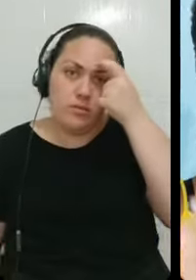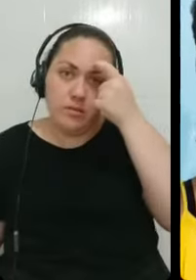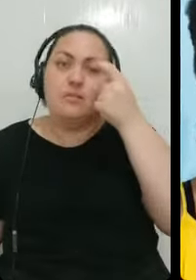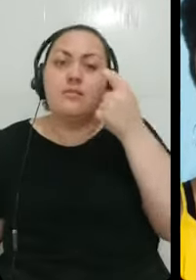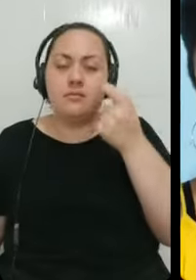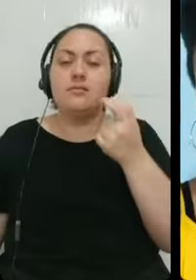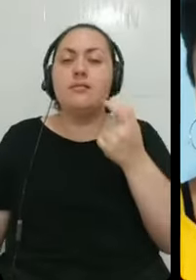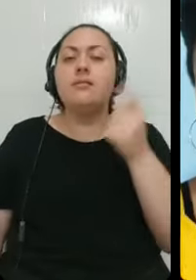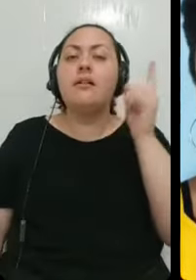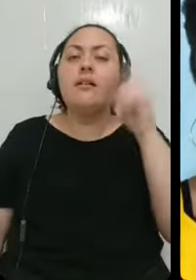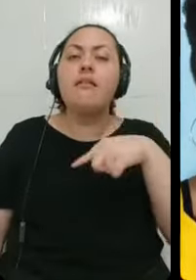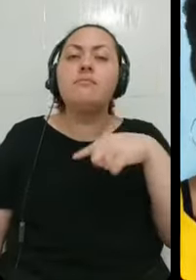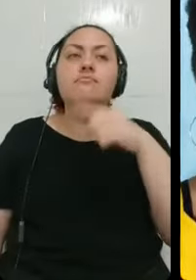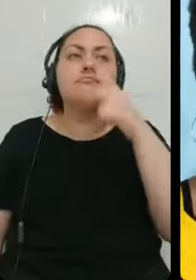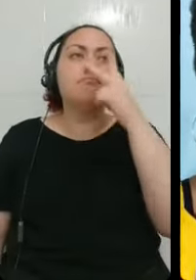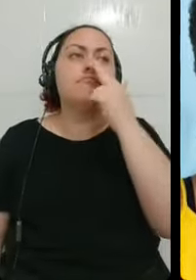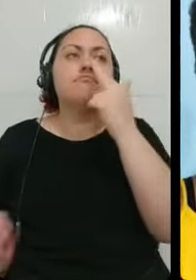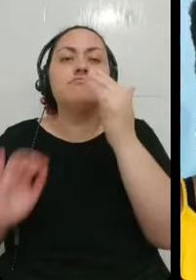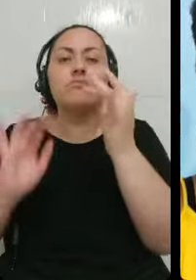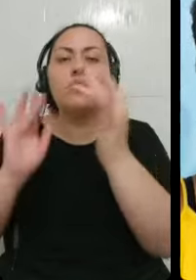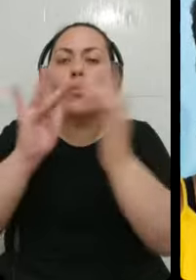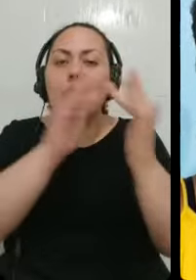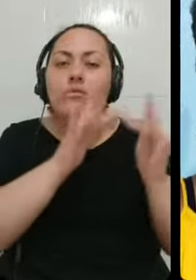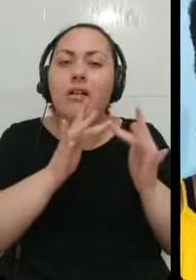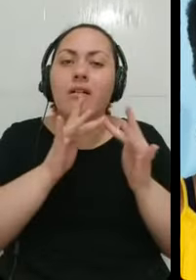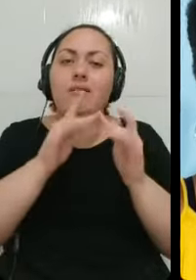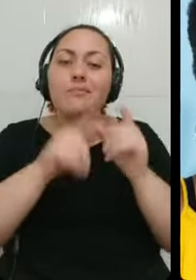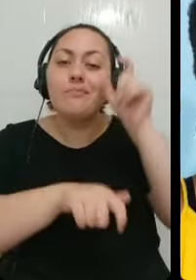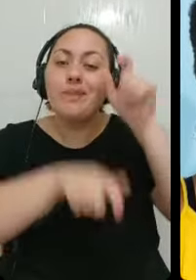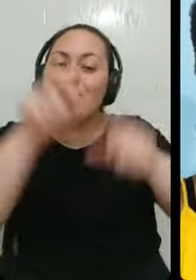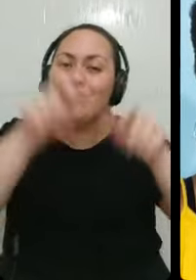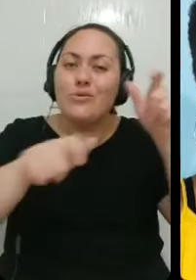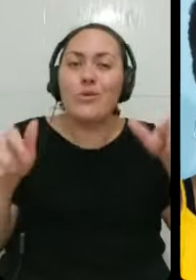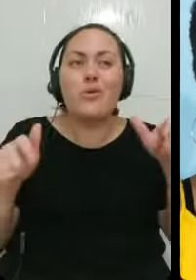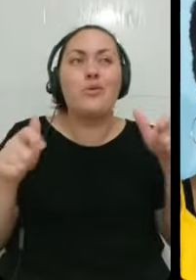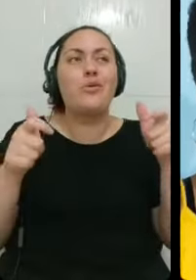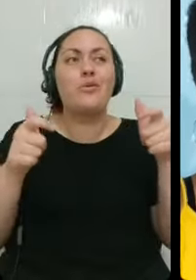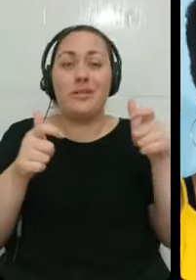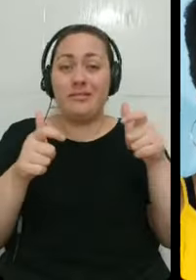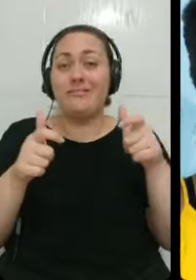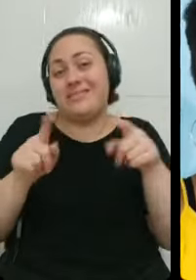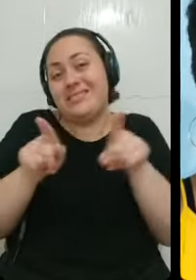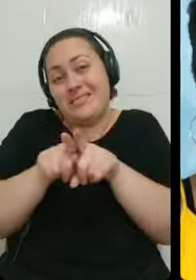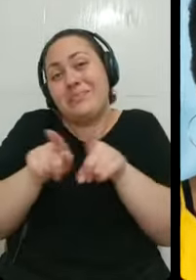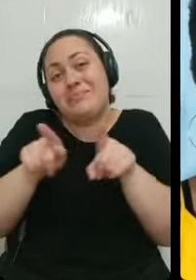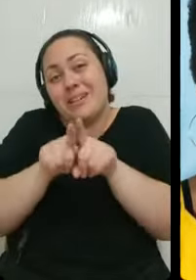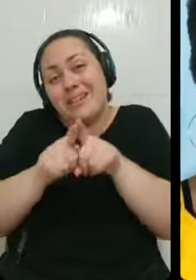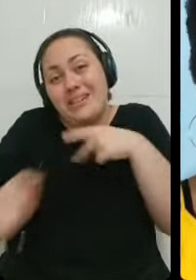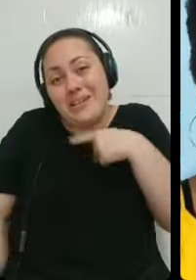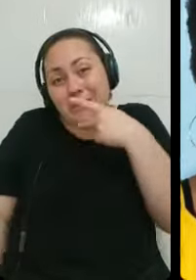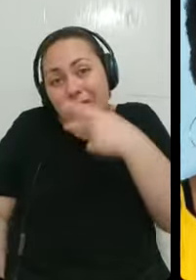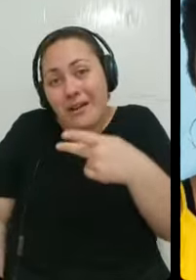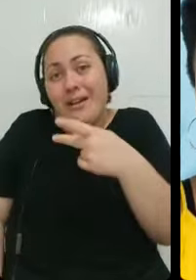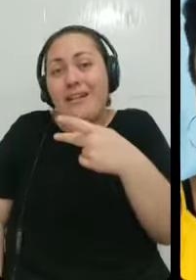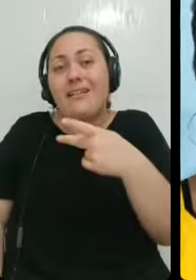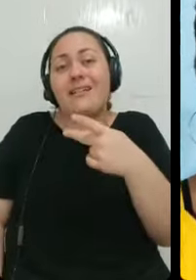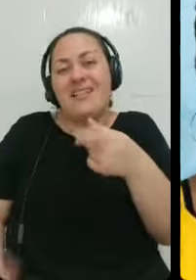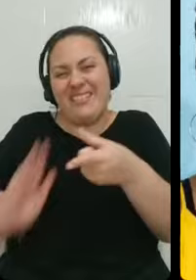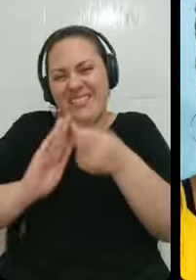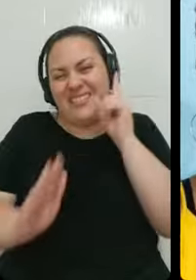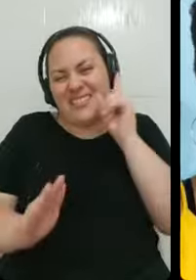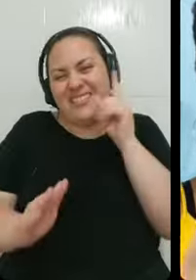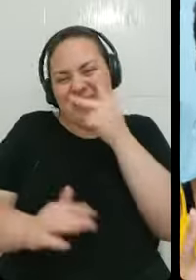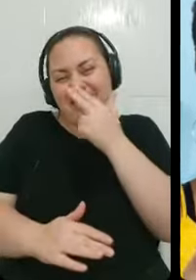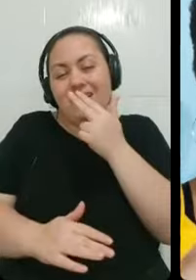Esse contato que a gente tem com o público também, e como eu disse, assim, público que não é da área, entendeu? E aí tu explicar,